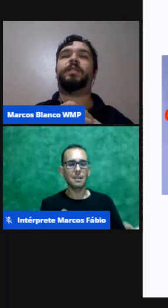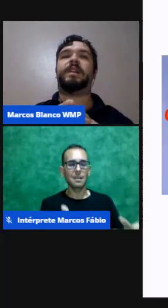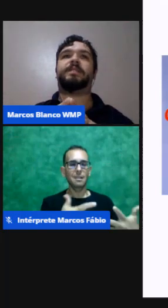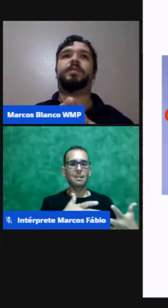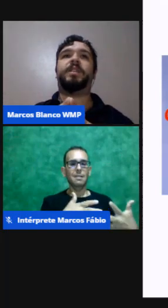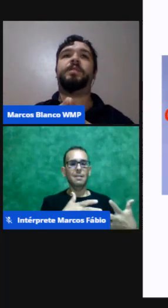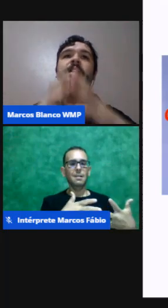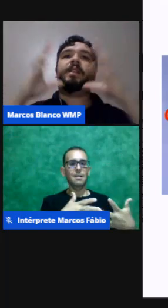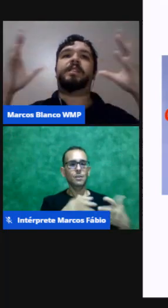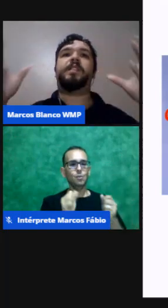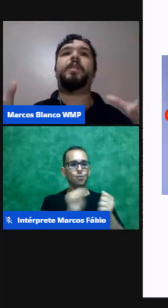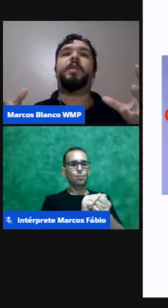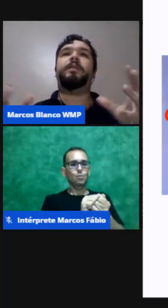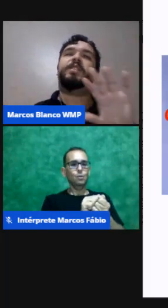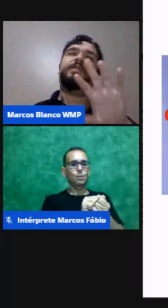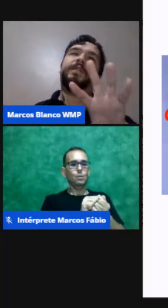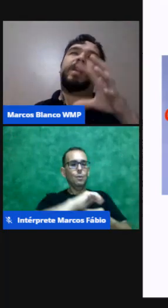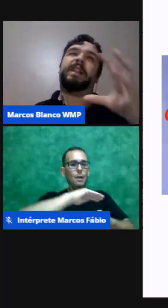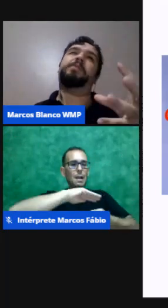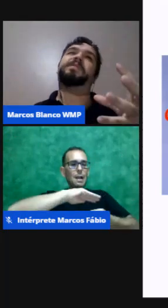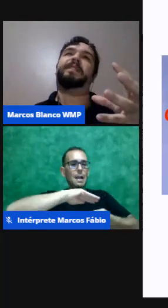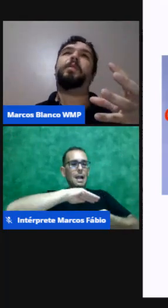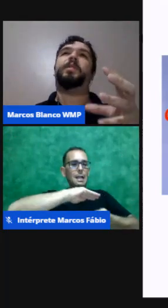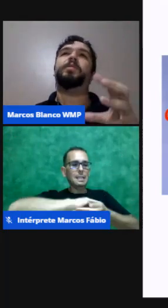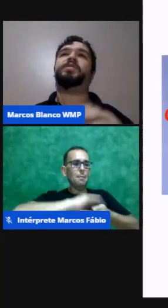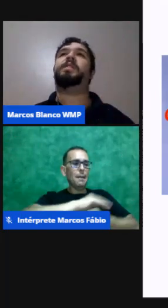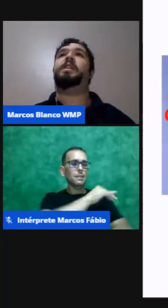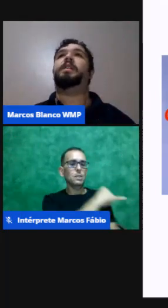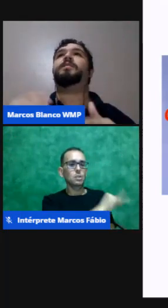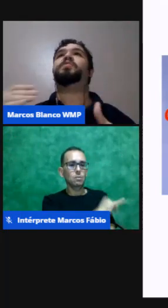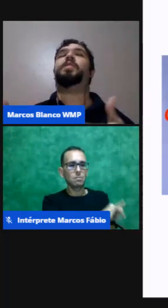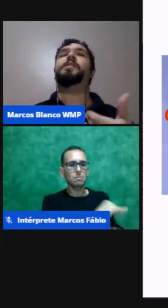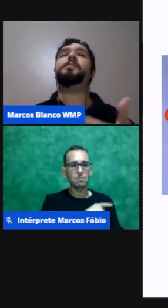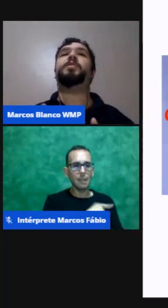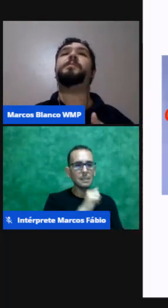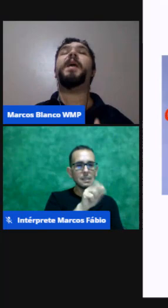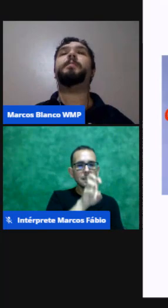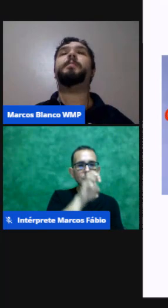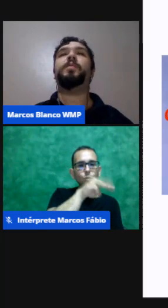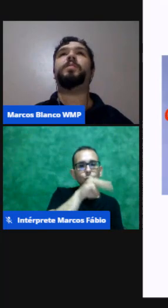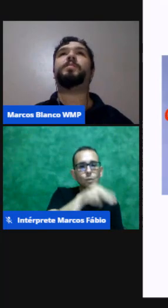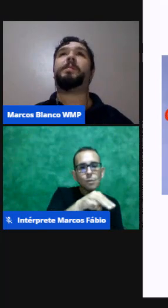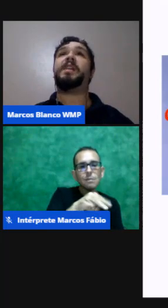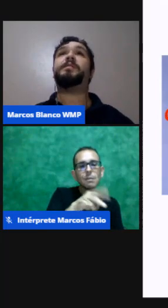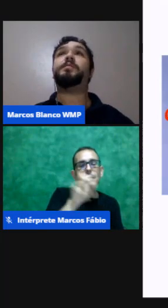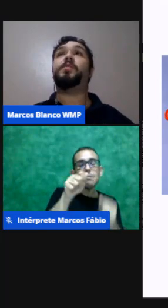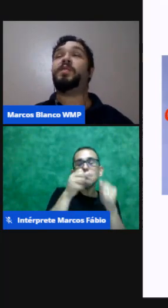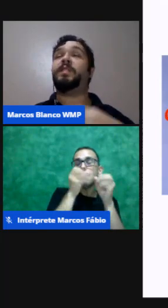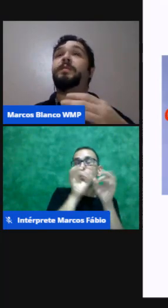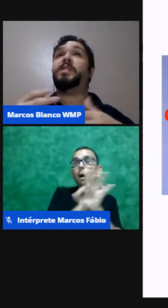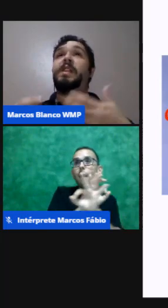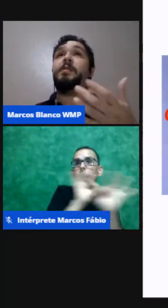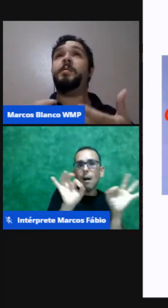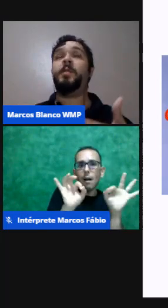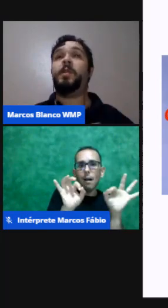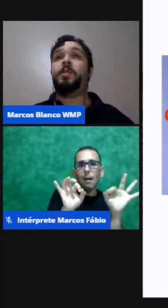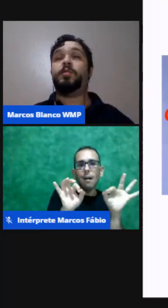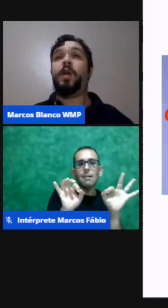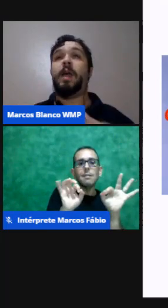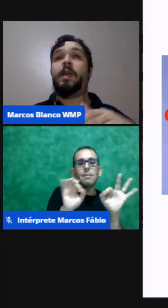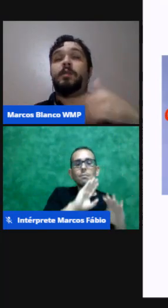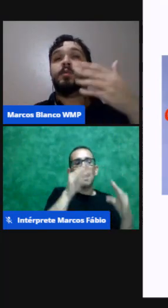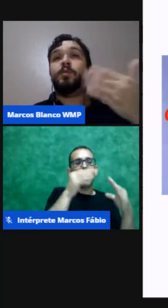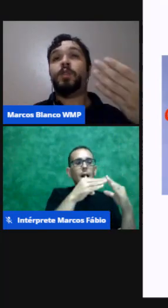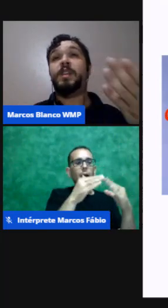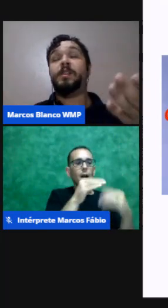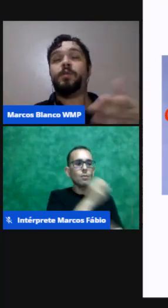junto com a Secretaria de Educação do Rio, transformar um vídeo lá tem uns 5 minutos, e funciona muito bem para a parte do ensino fundamental,